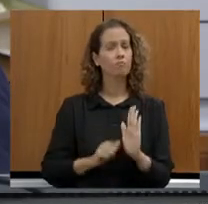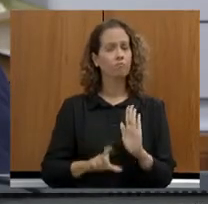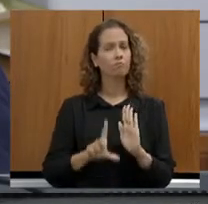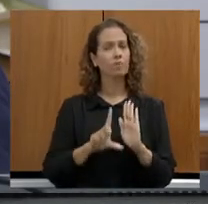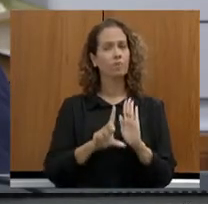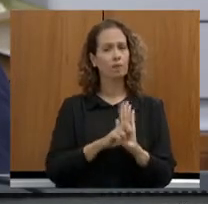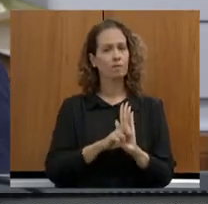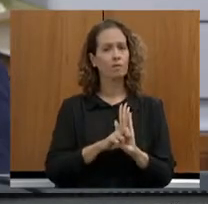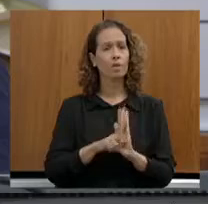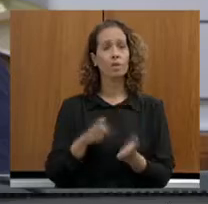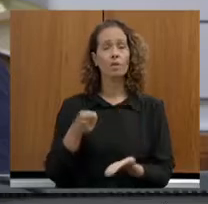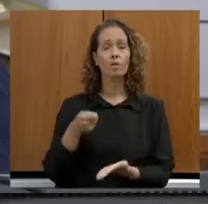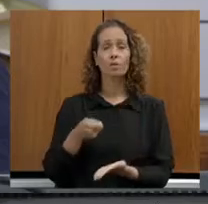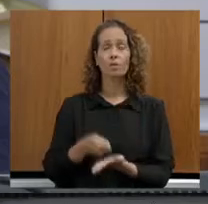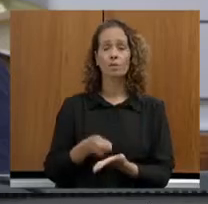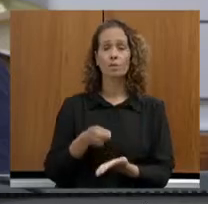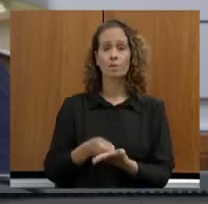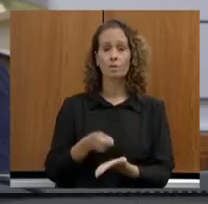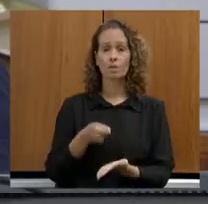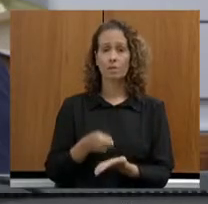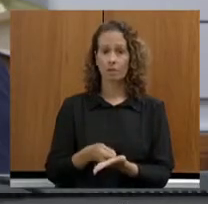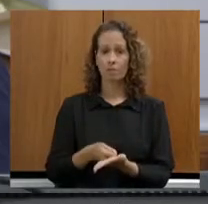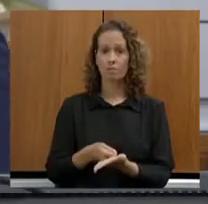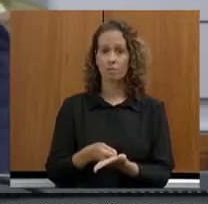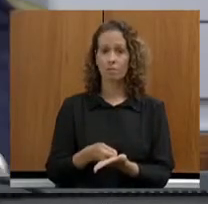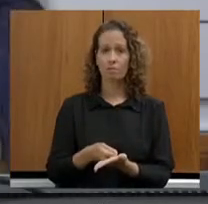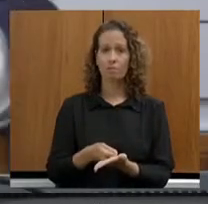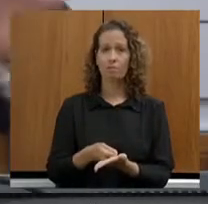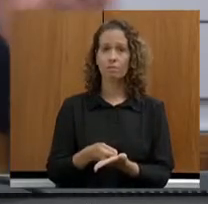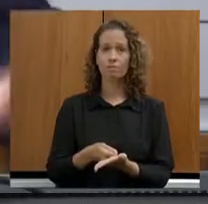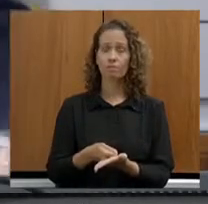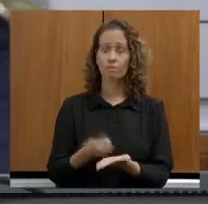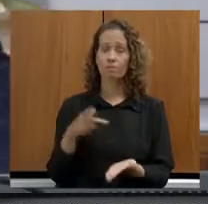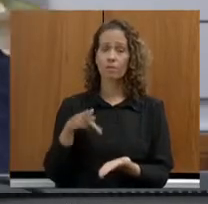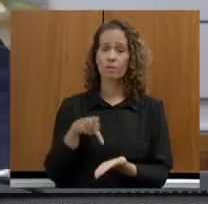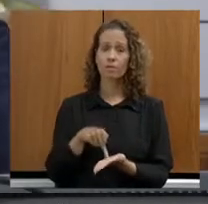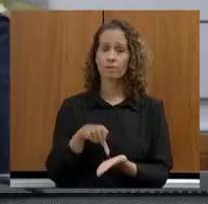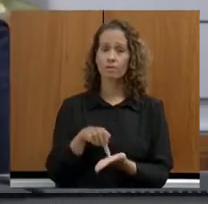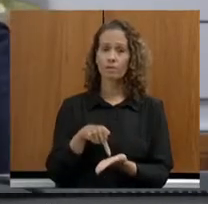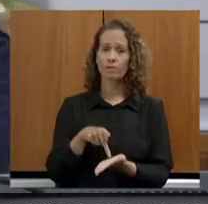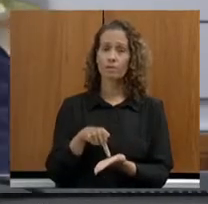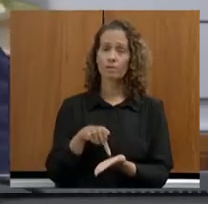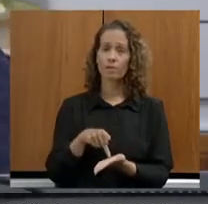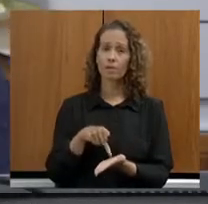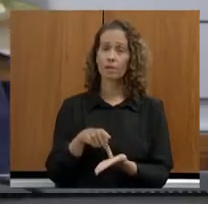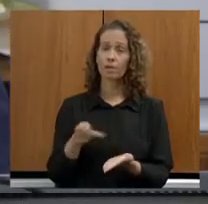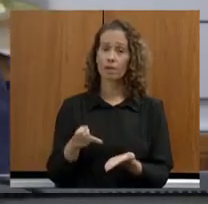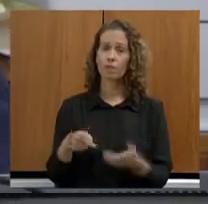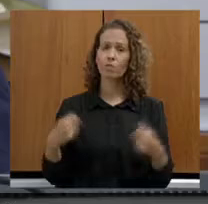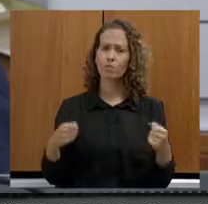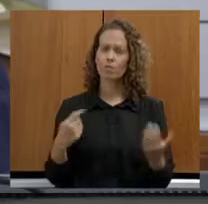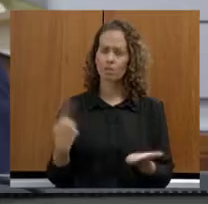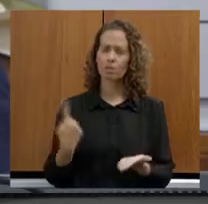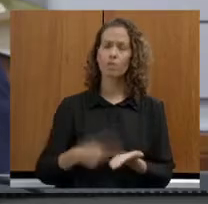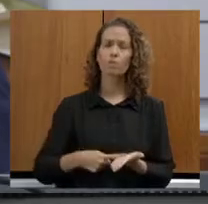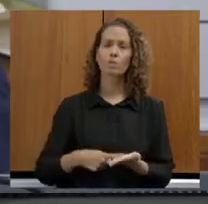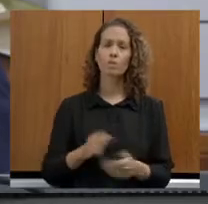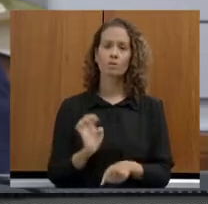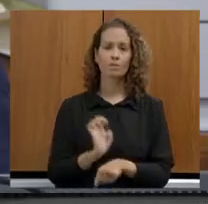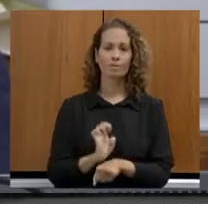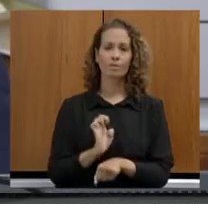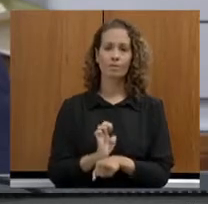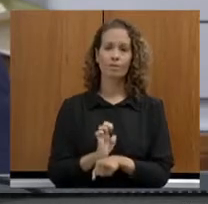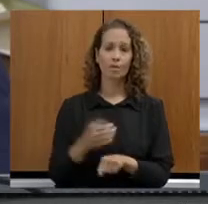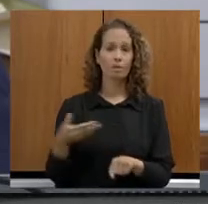a obrigação que é de fato a ser cumprida por esse estado